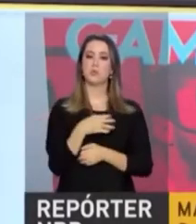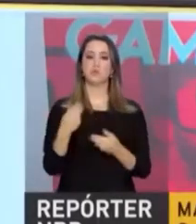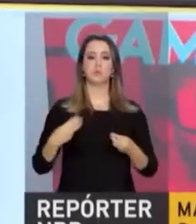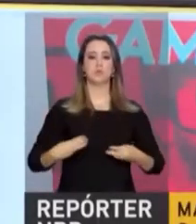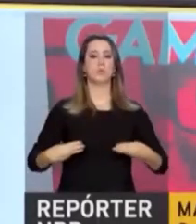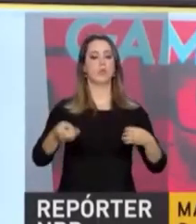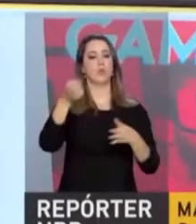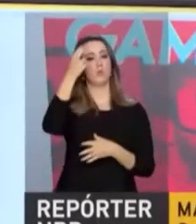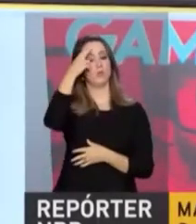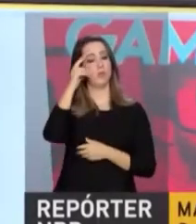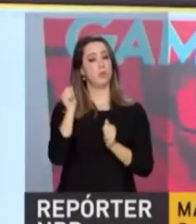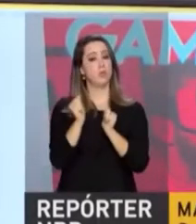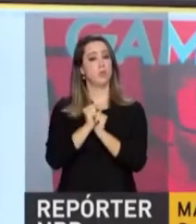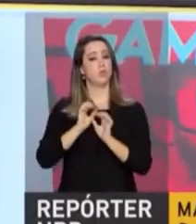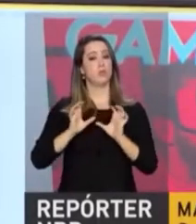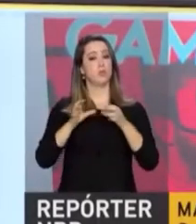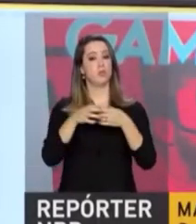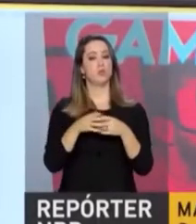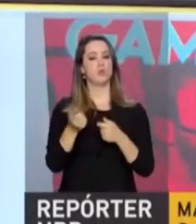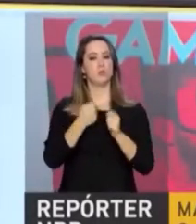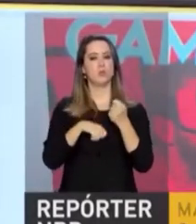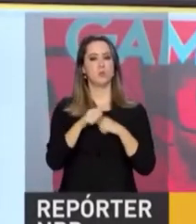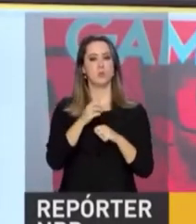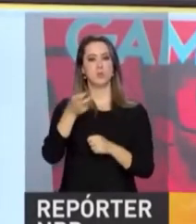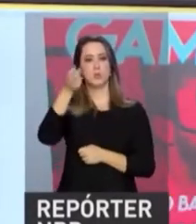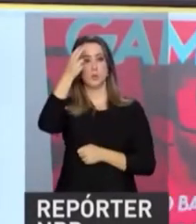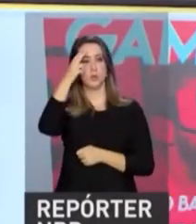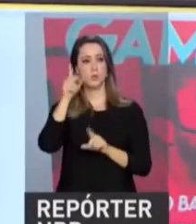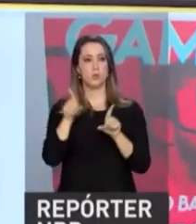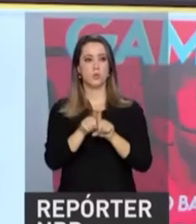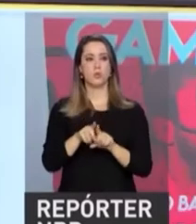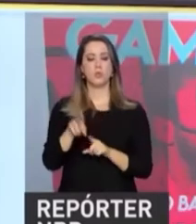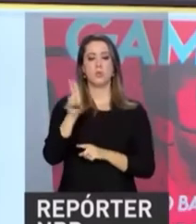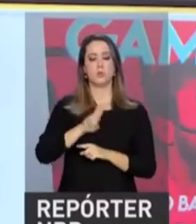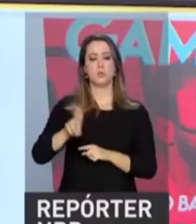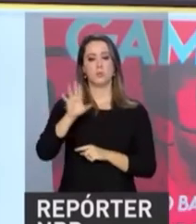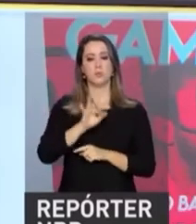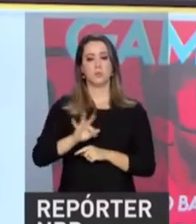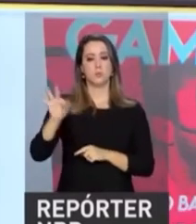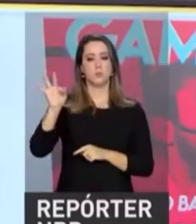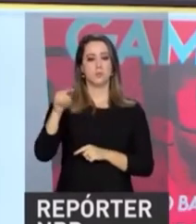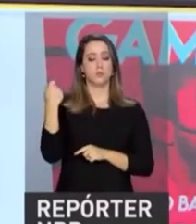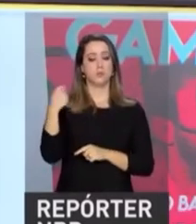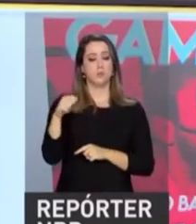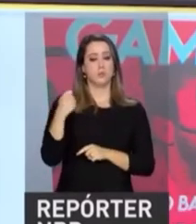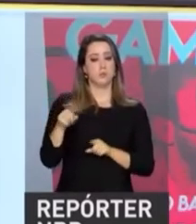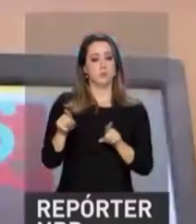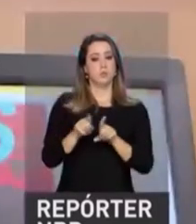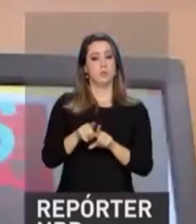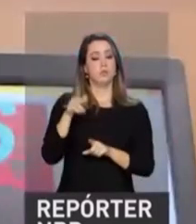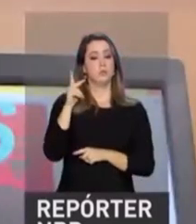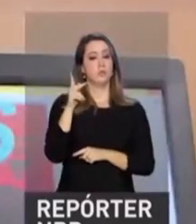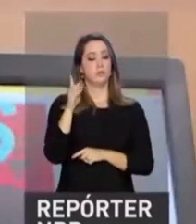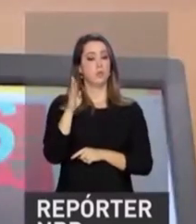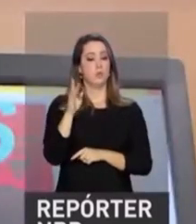MINC, junto com o NeoCult, que é o Núcleo de Economia da Cultura da Universidade Federal do Rio Grande do Sul, e a